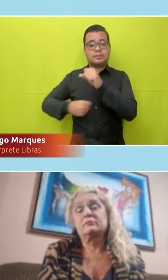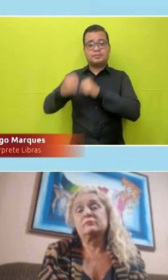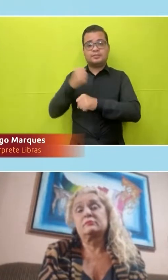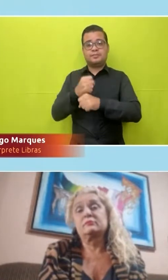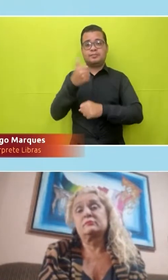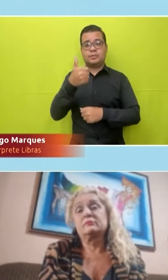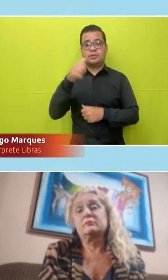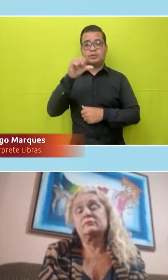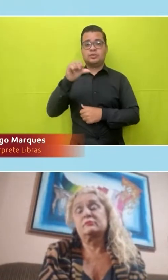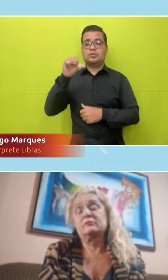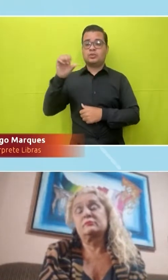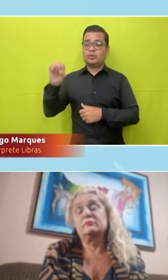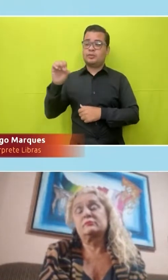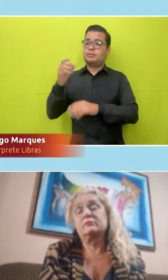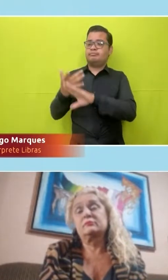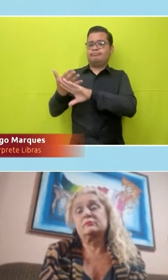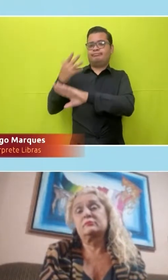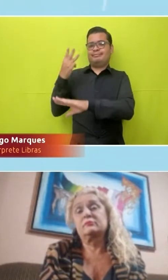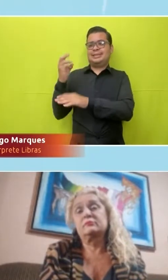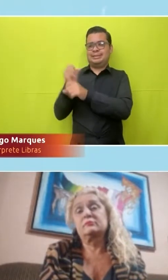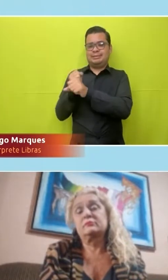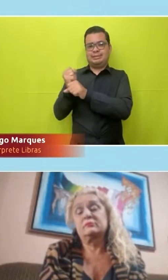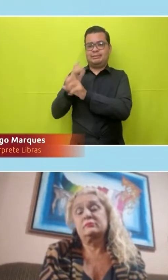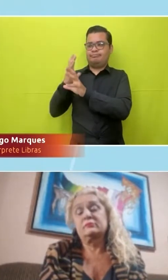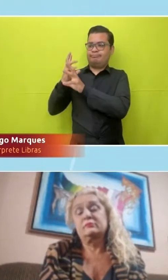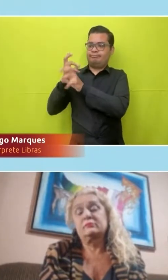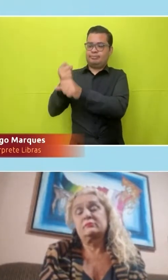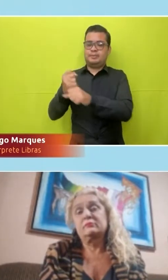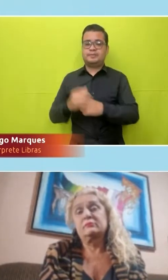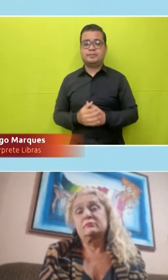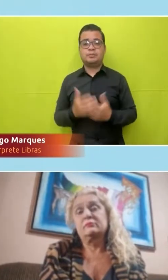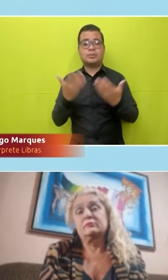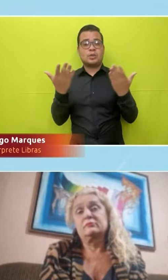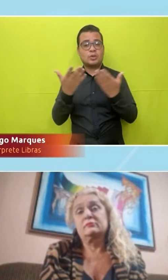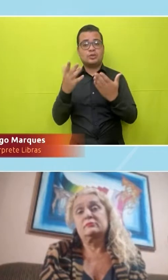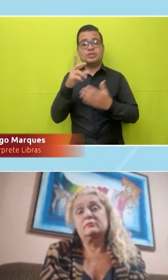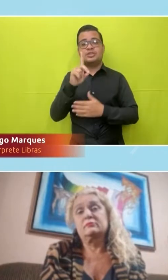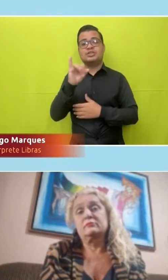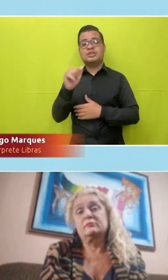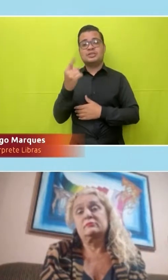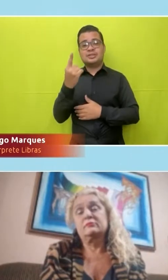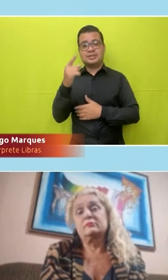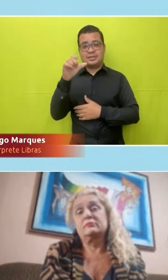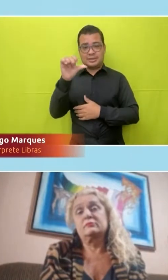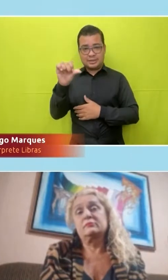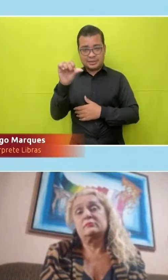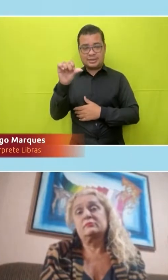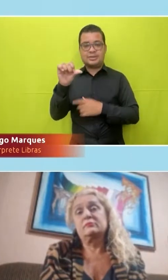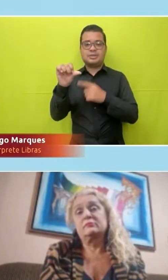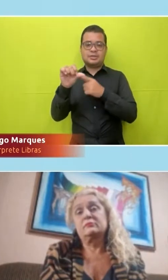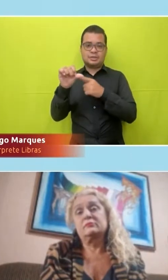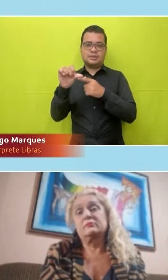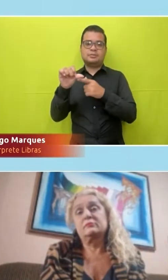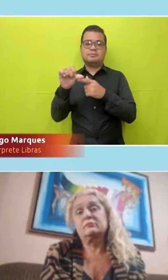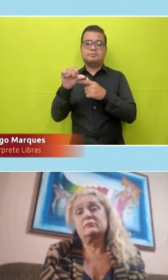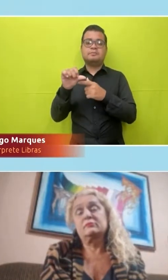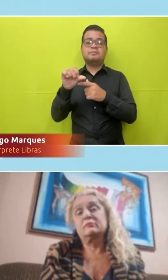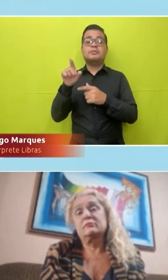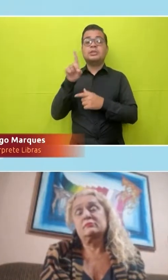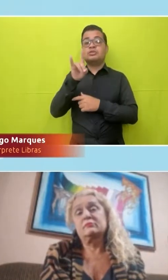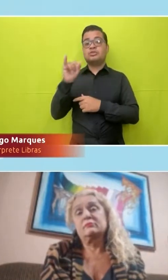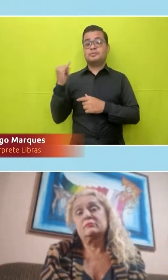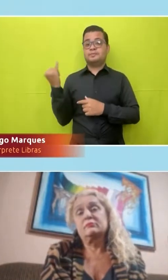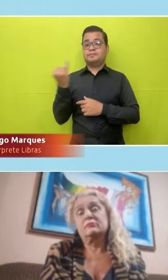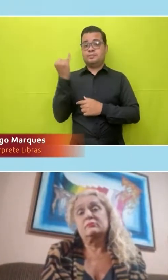anos. E hoje, né, dia 19, perdão, 2 dias depois dessa data tão importante, a